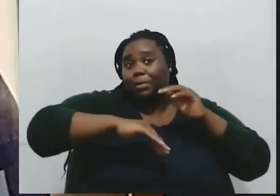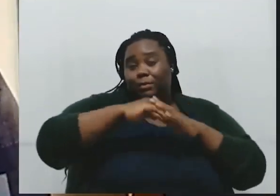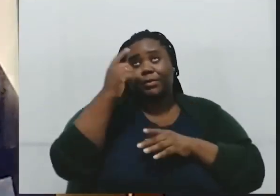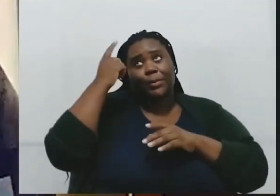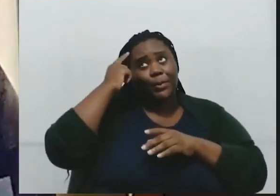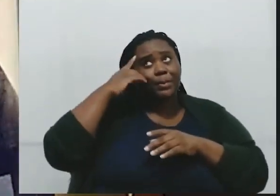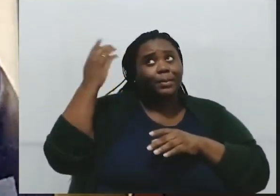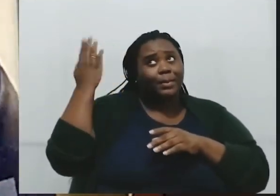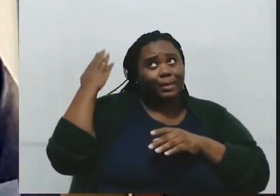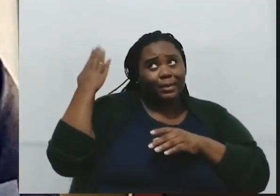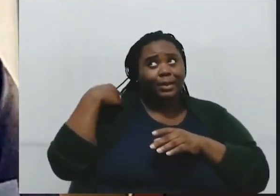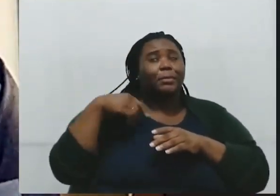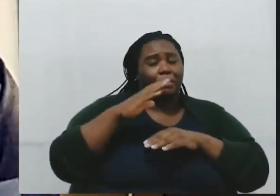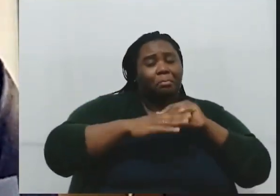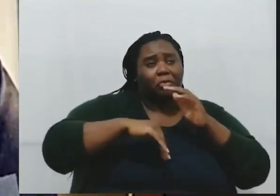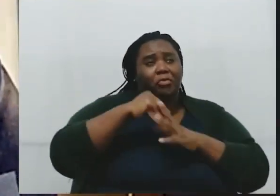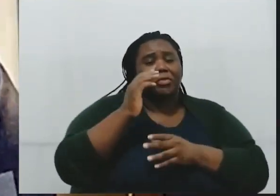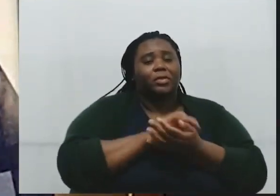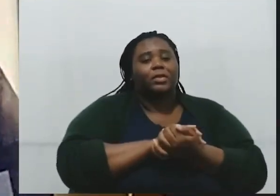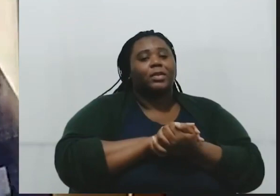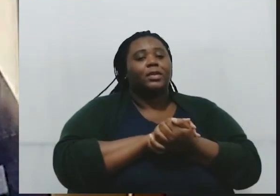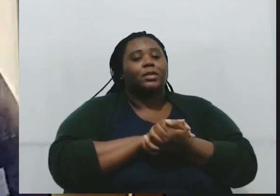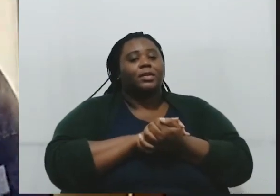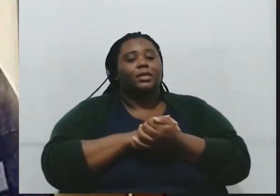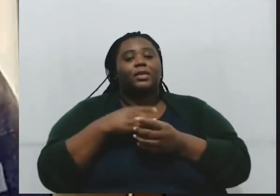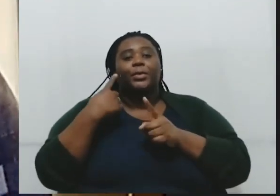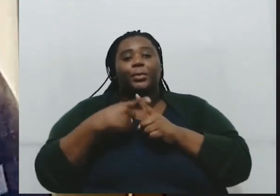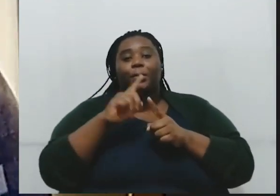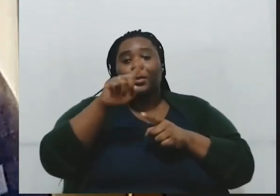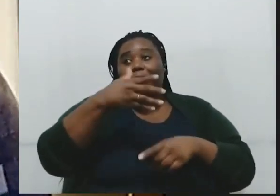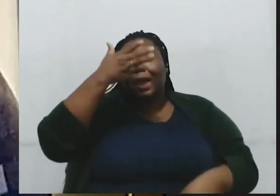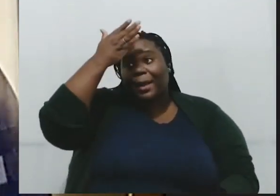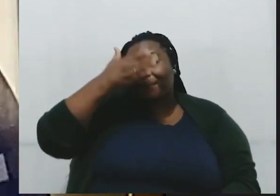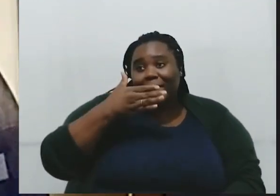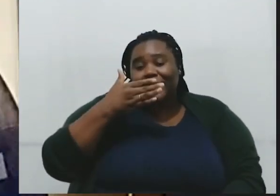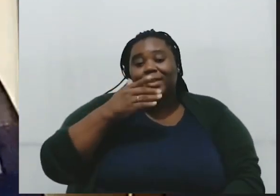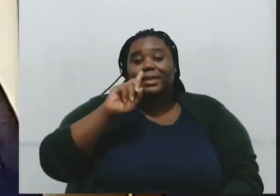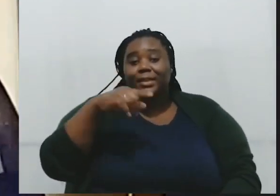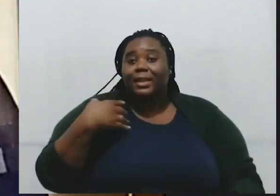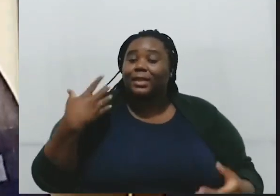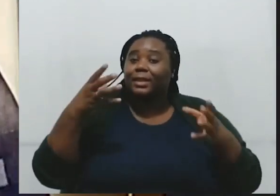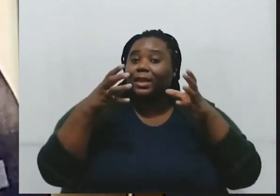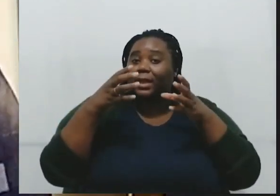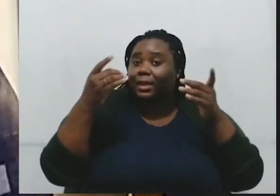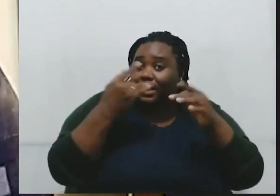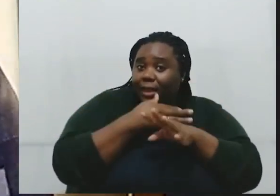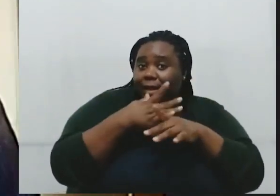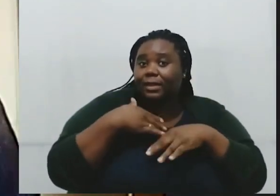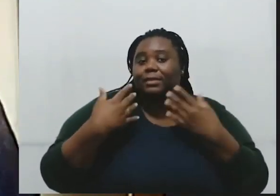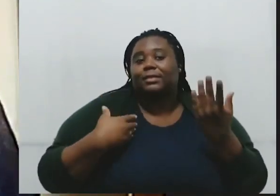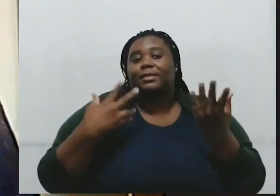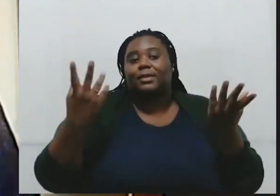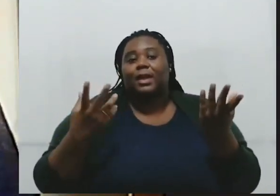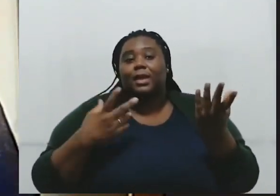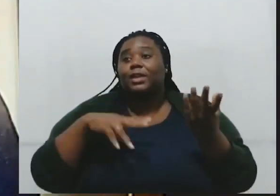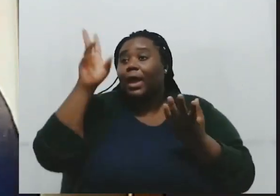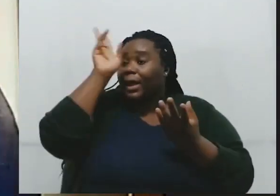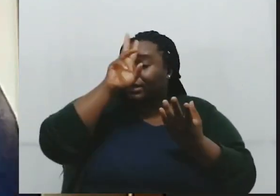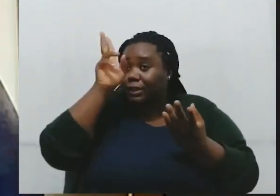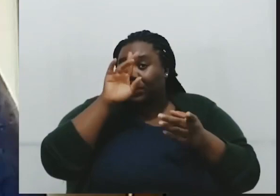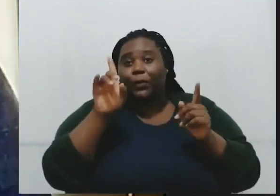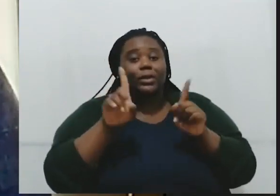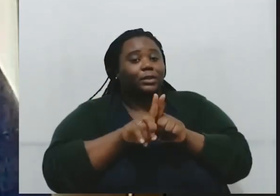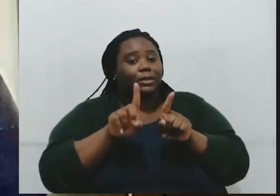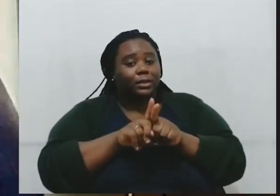da presença, uma presença na cidade através da arquitetura, da história e tal. Apesar de tudo isso, e tudo isso ser cultura, esse ambiente